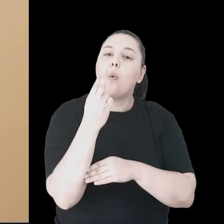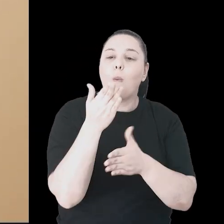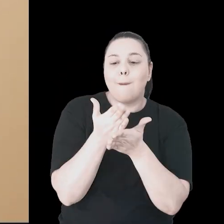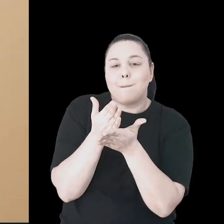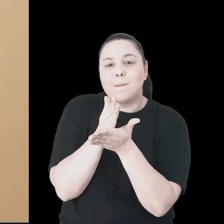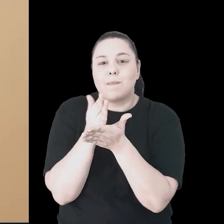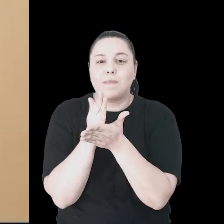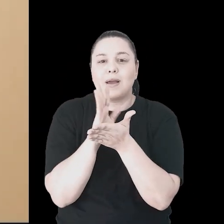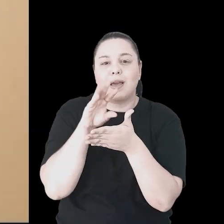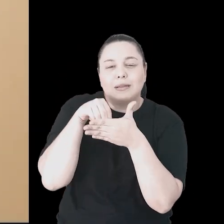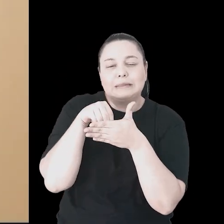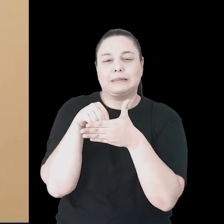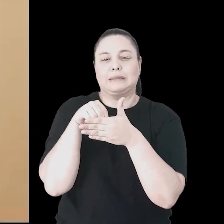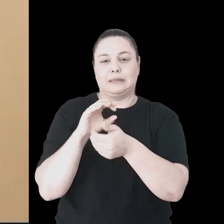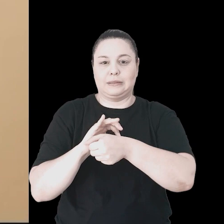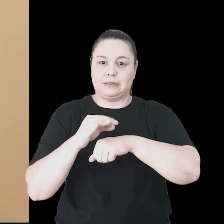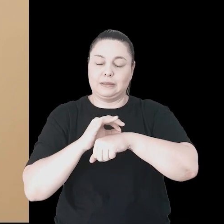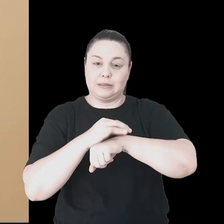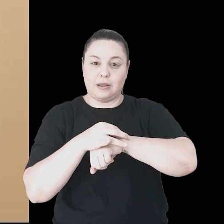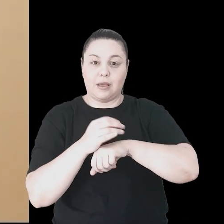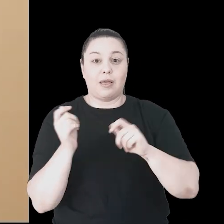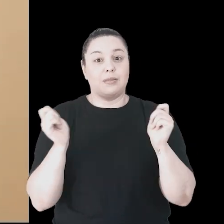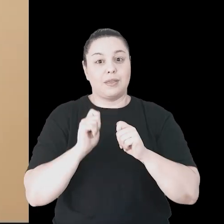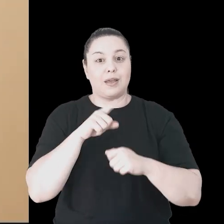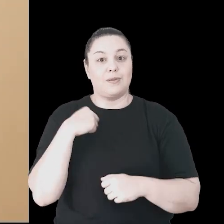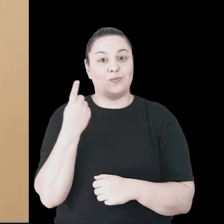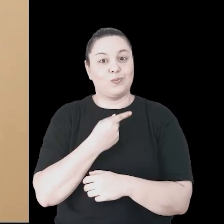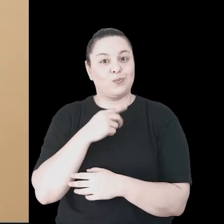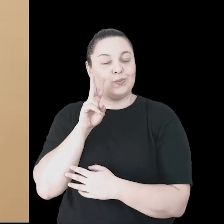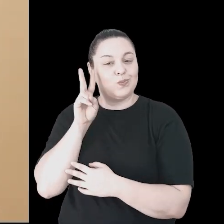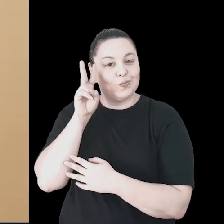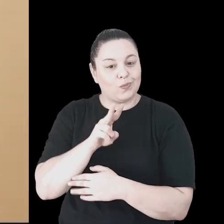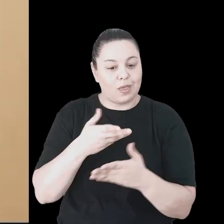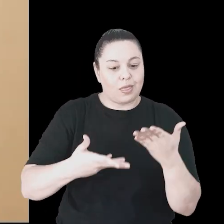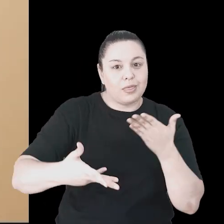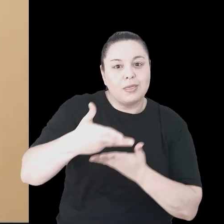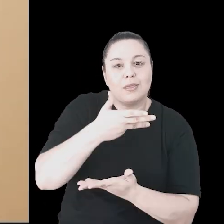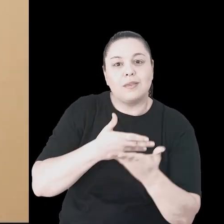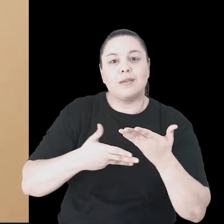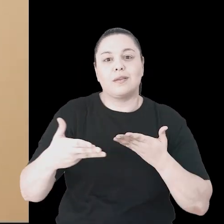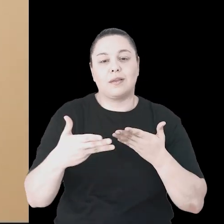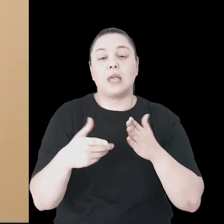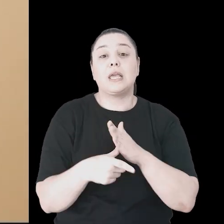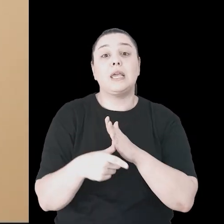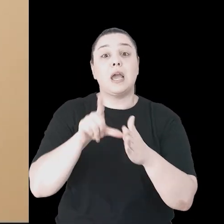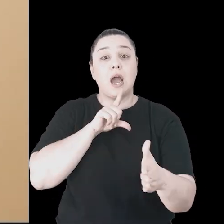dentro, fora ou mesmo entre as células, nos permitindo